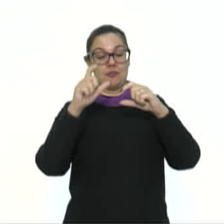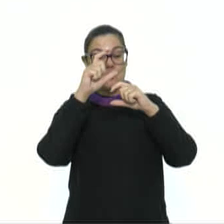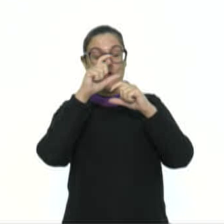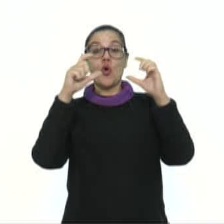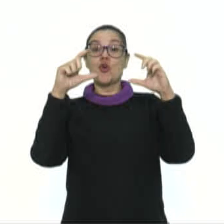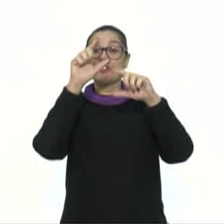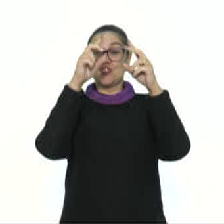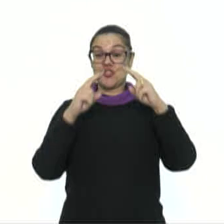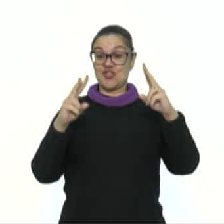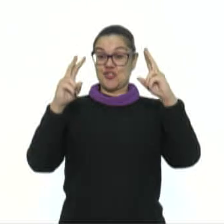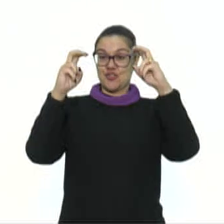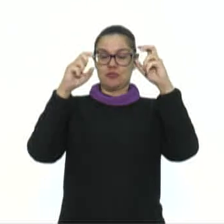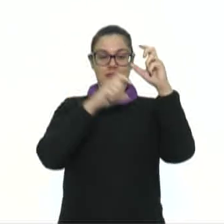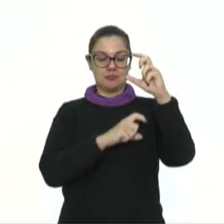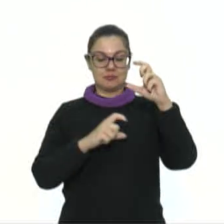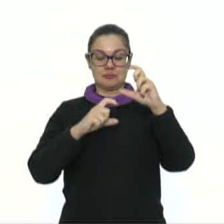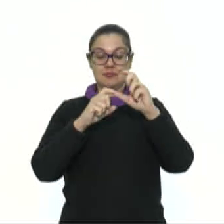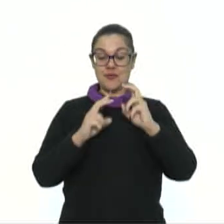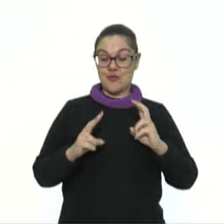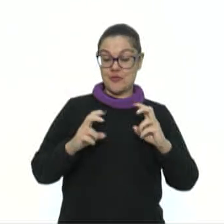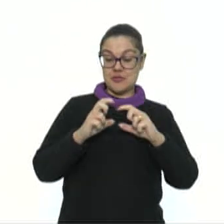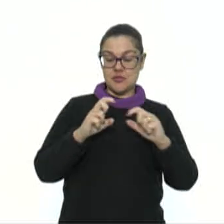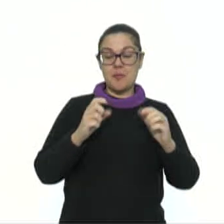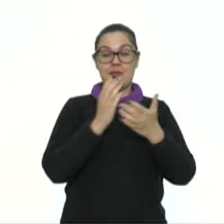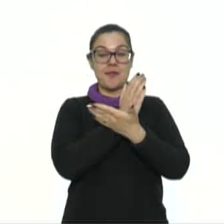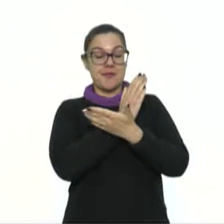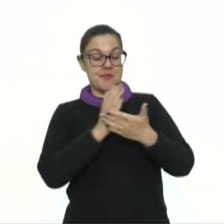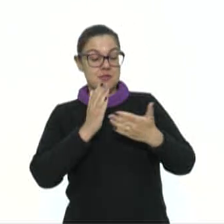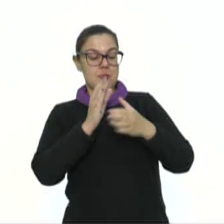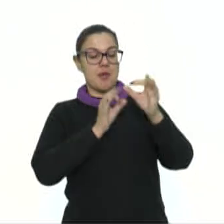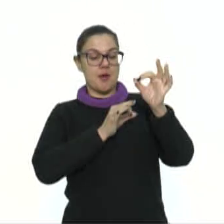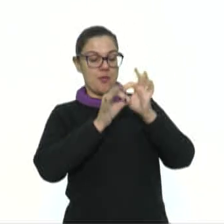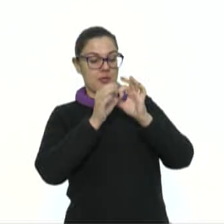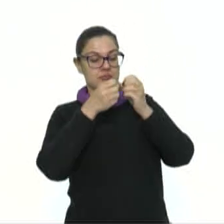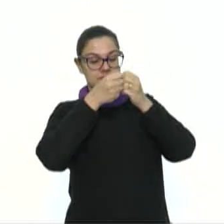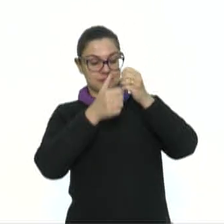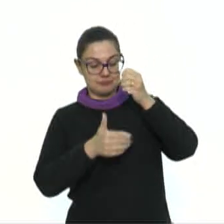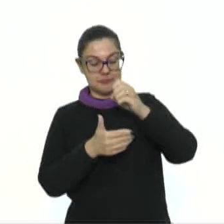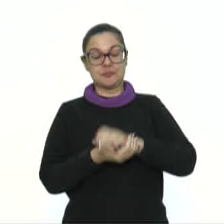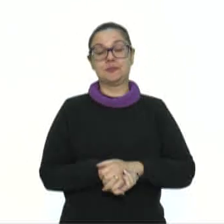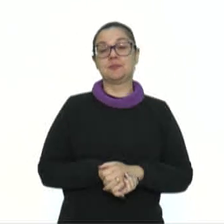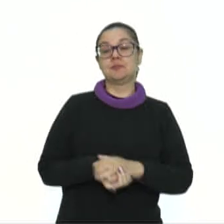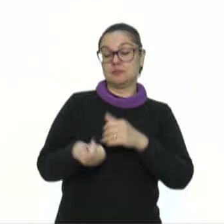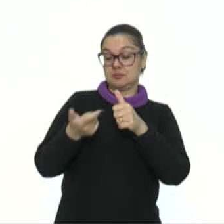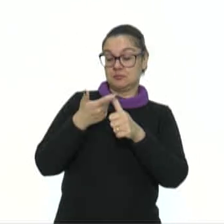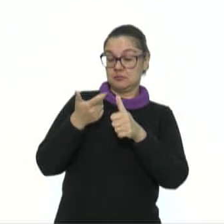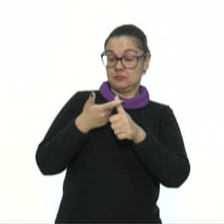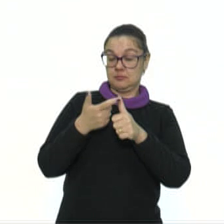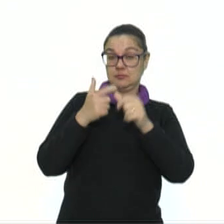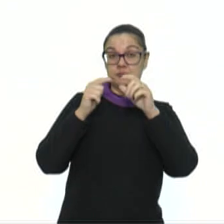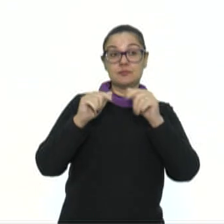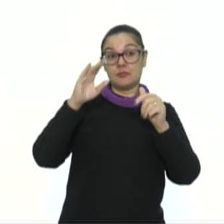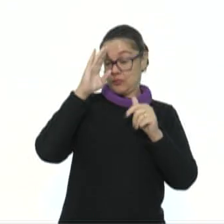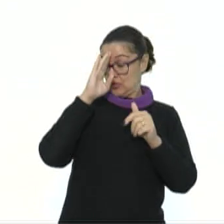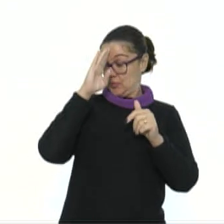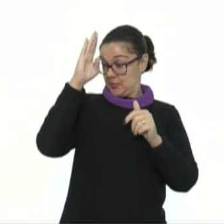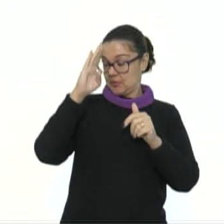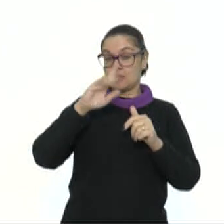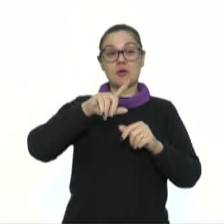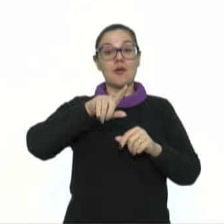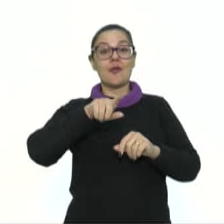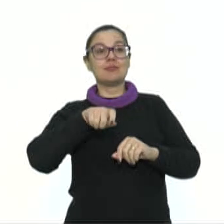os subtítulos servem para separar as discussões dentro da reportagem. O primeiro, por exemplo, aqui, ó,